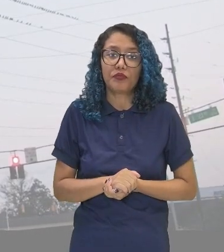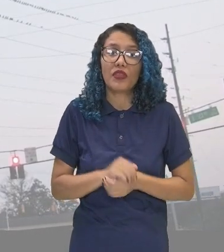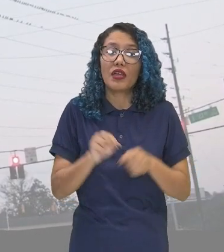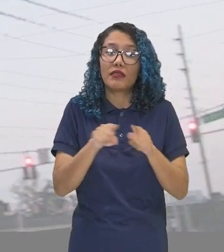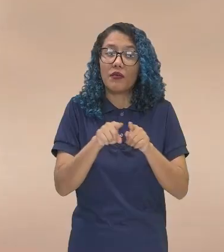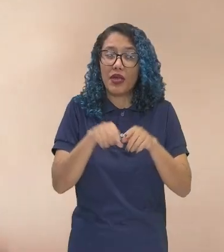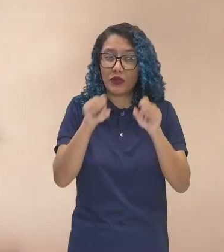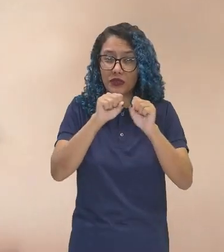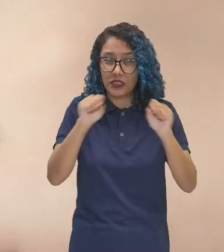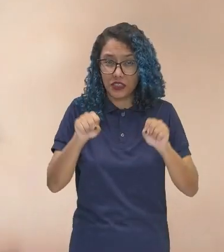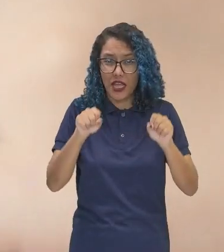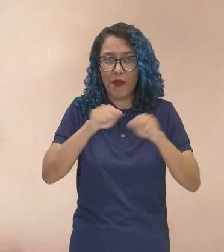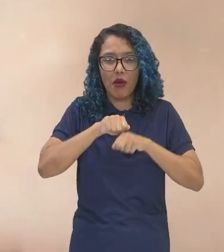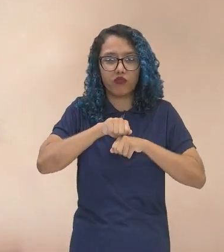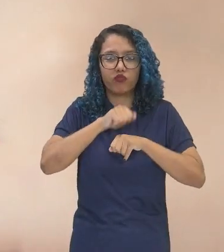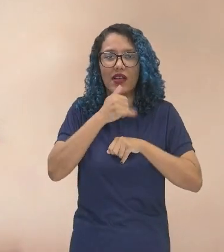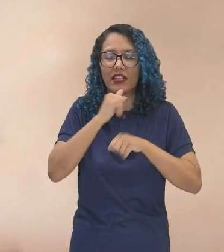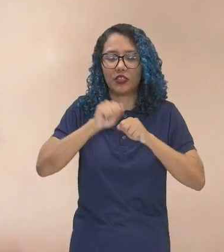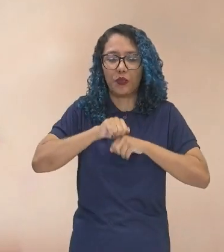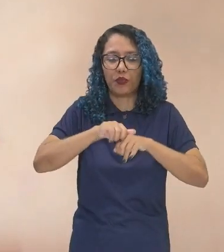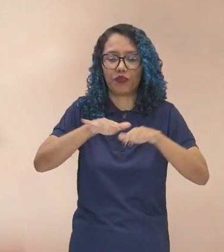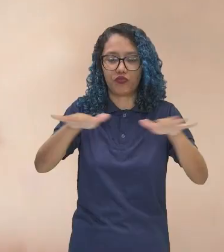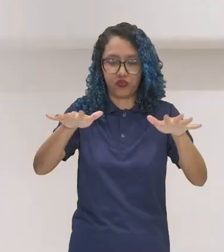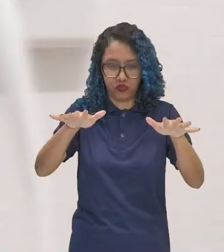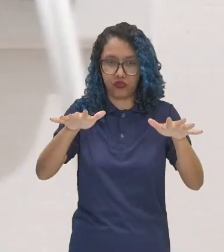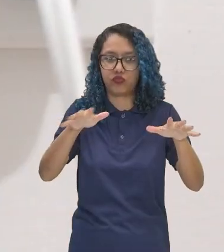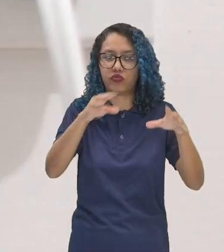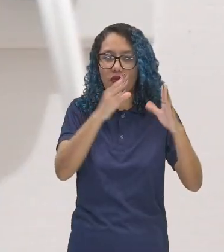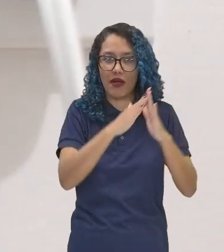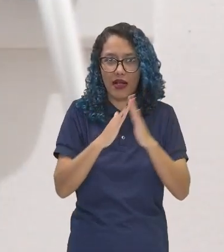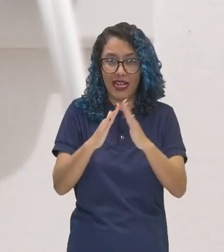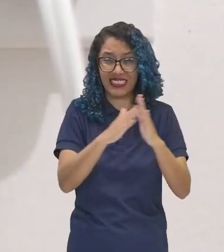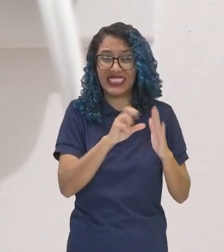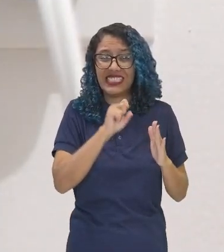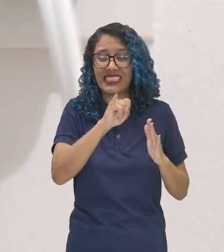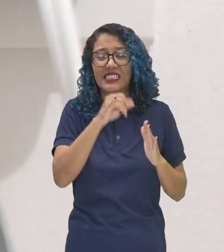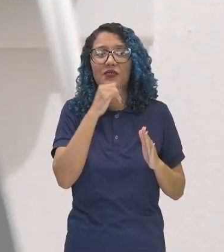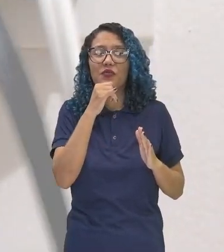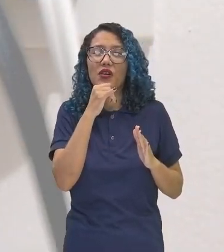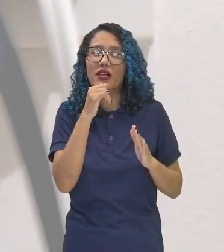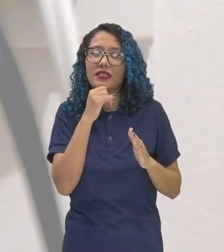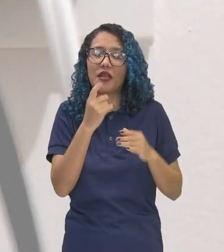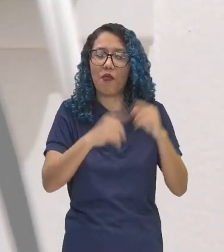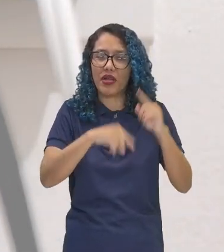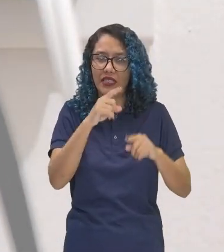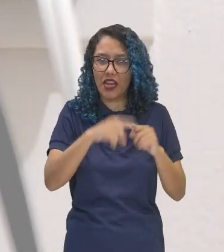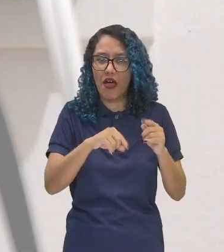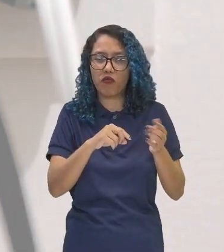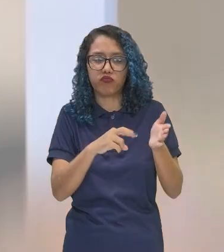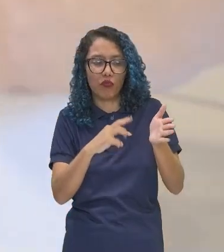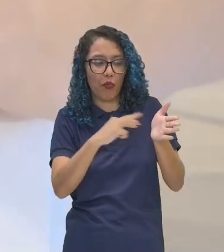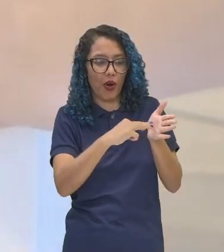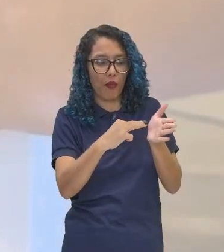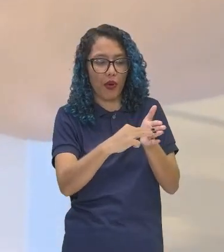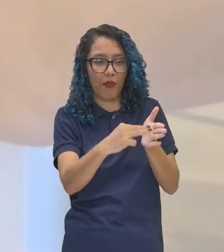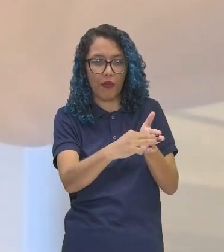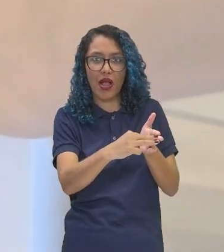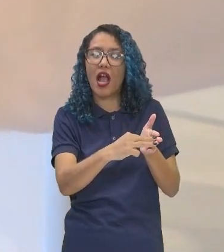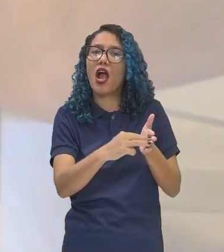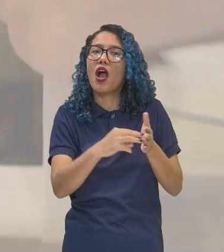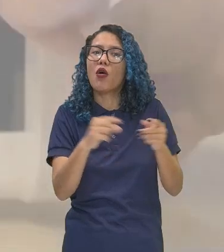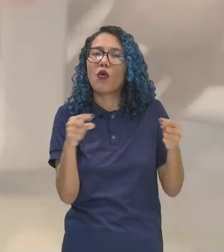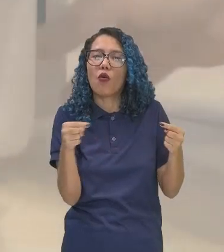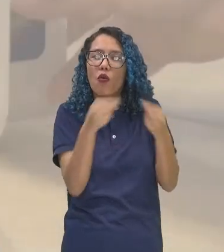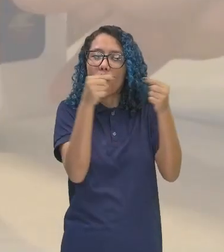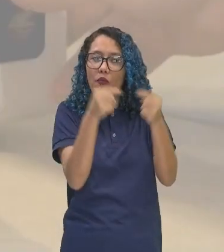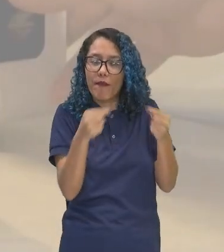eles estão conectados em paralelo. Isso garante que mesmo que um aparelho pare de funcionar, os outros continuem. Agora